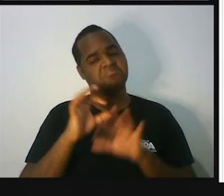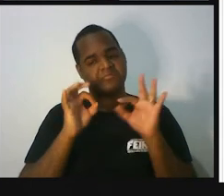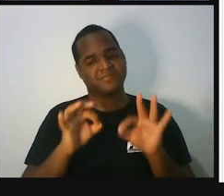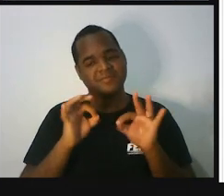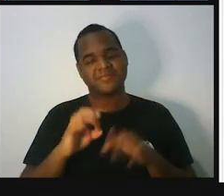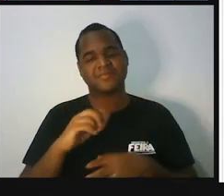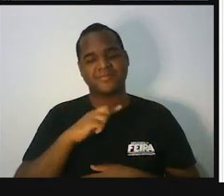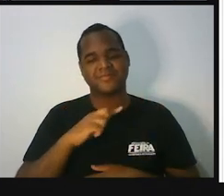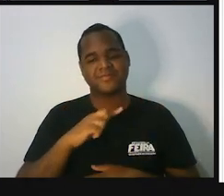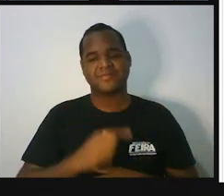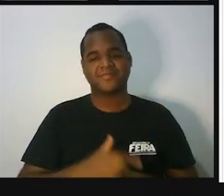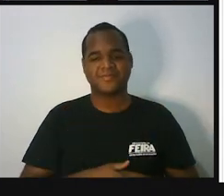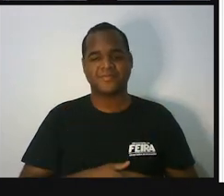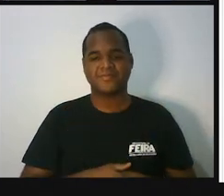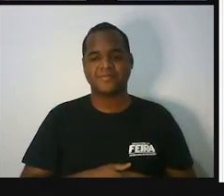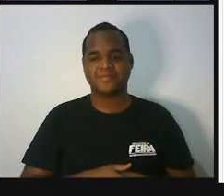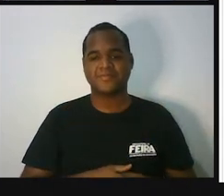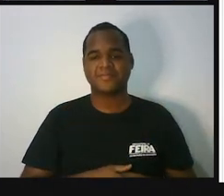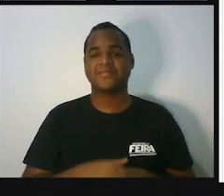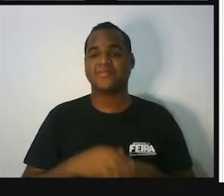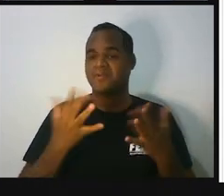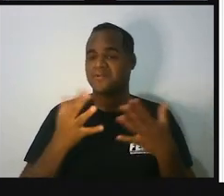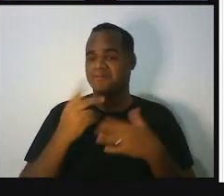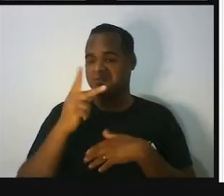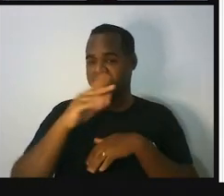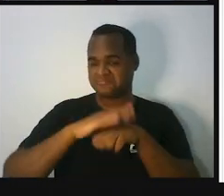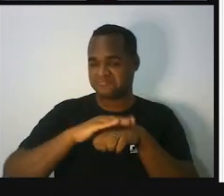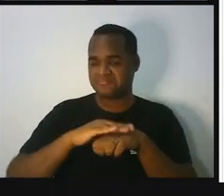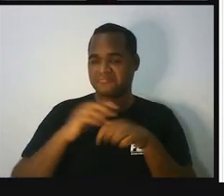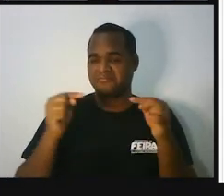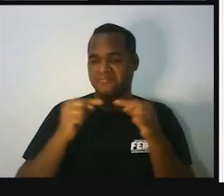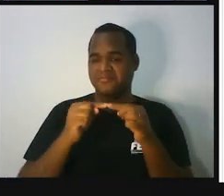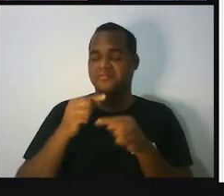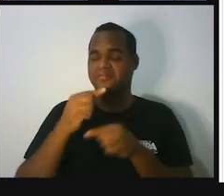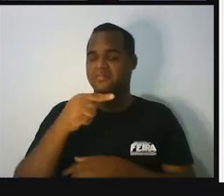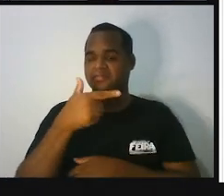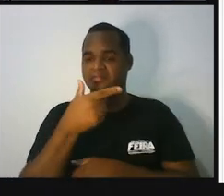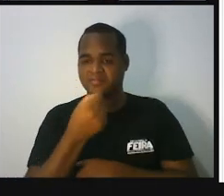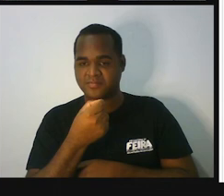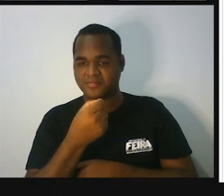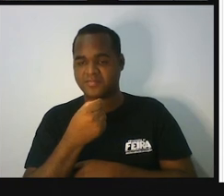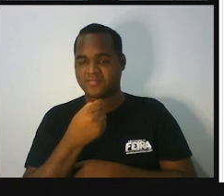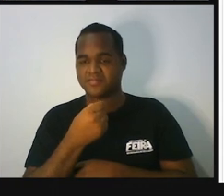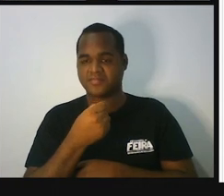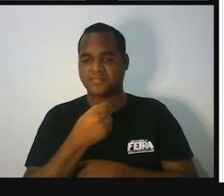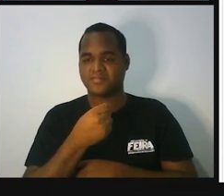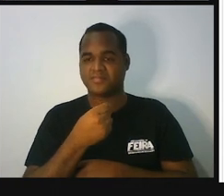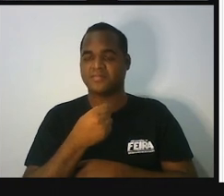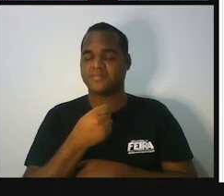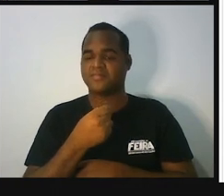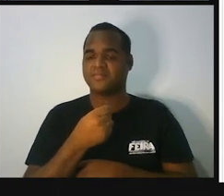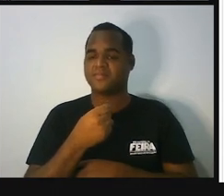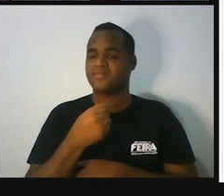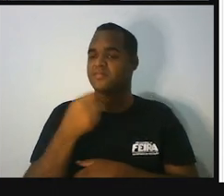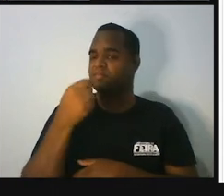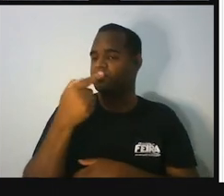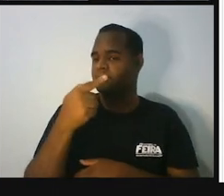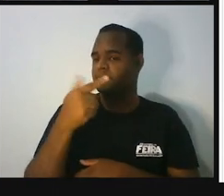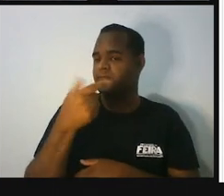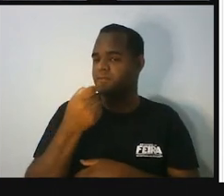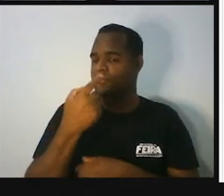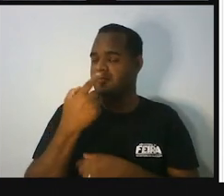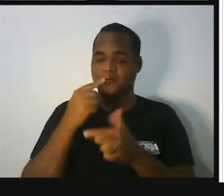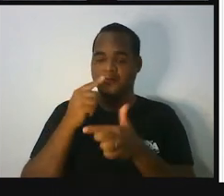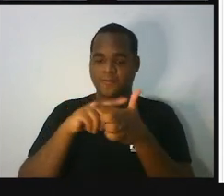Exatamente. E é isso que a gente vai fazer. Vai pegar 720 e vai dividir por